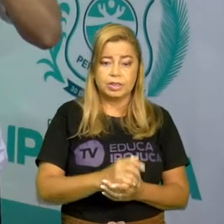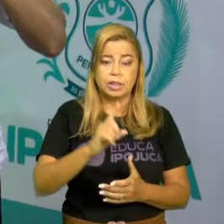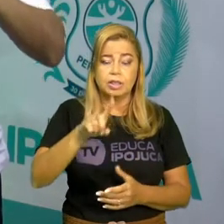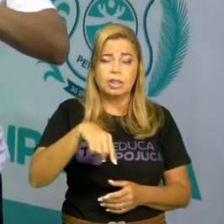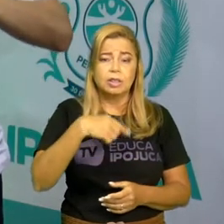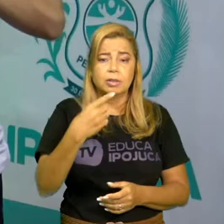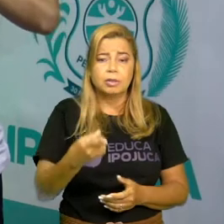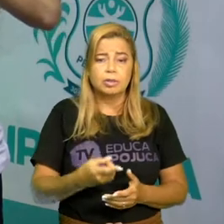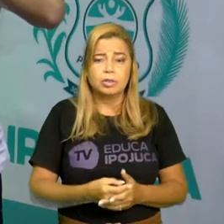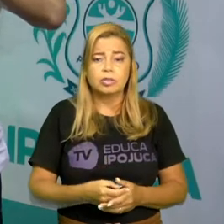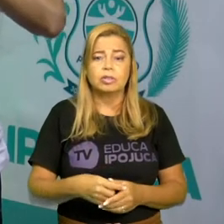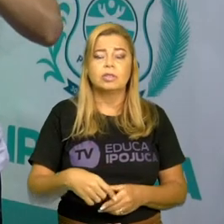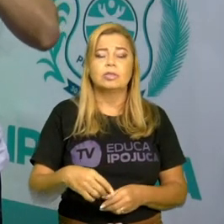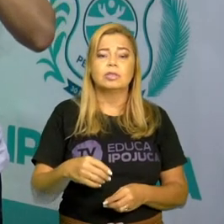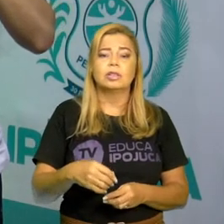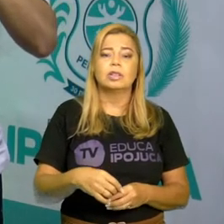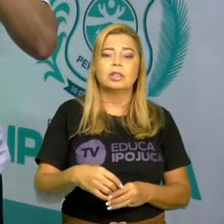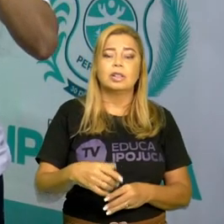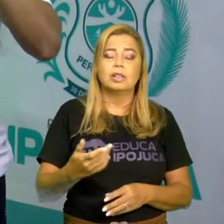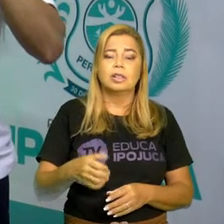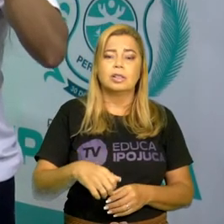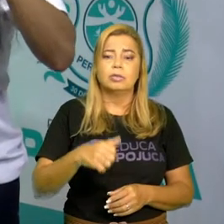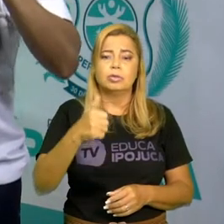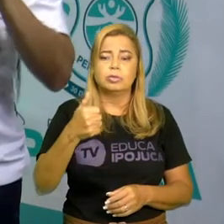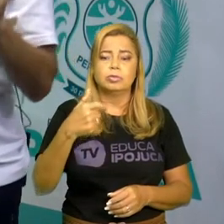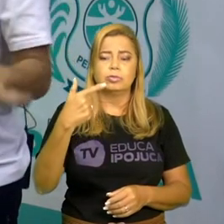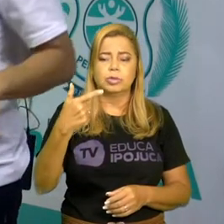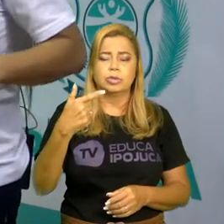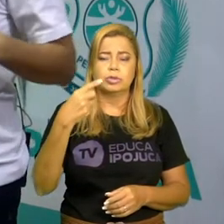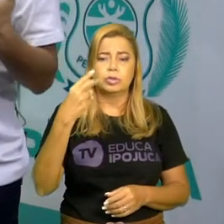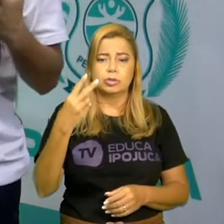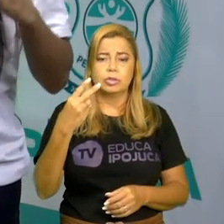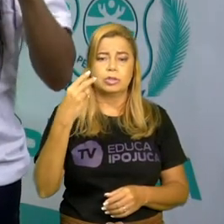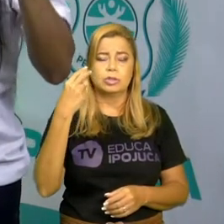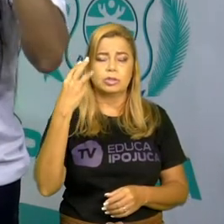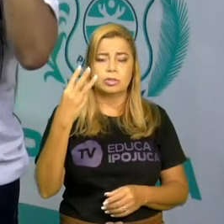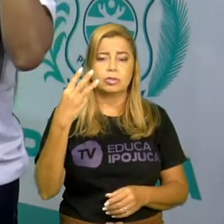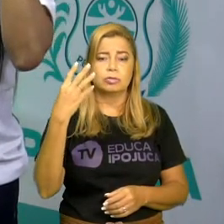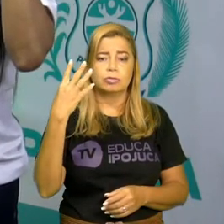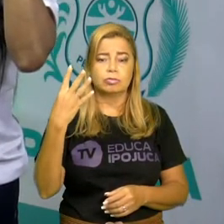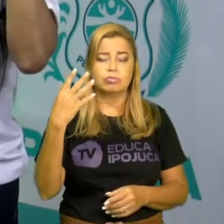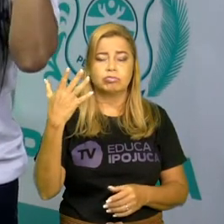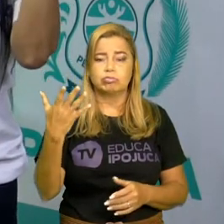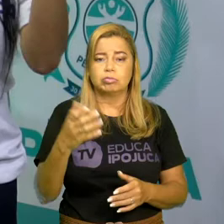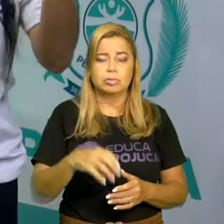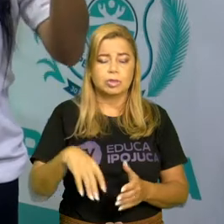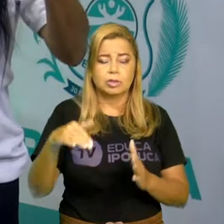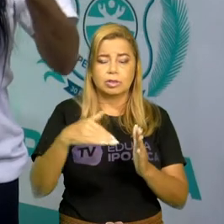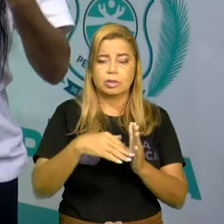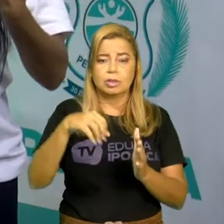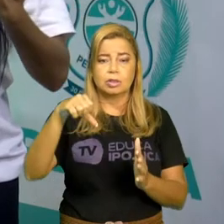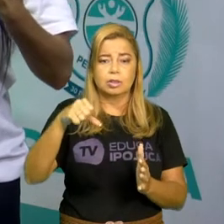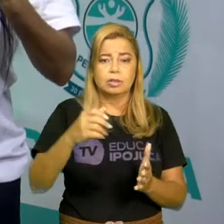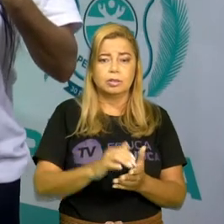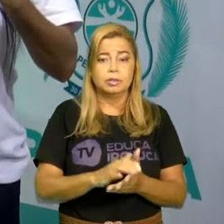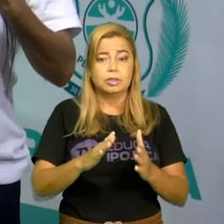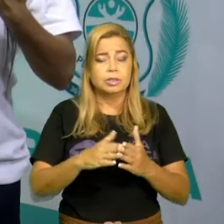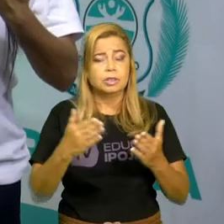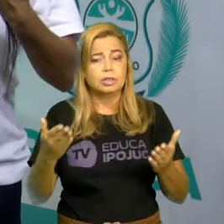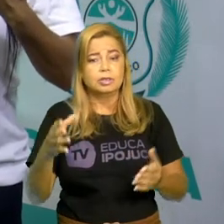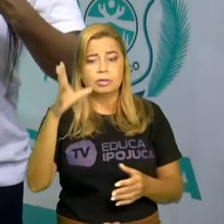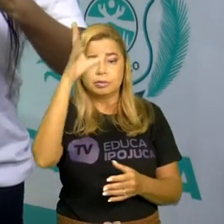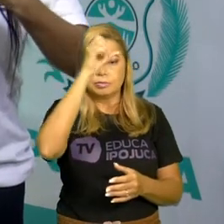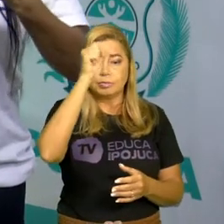trinta e as unidades quer 4569 e assim a gente vai entendendo o que contou